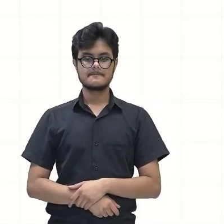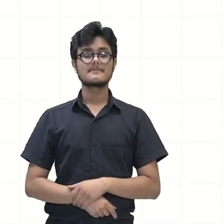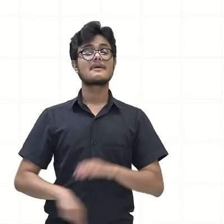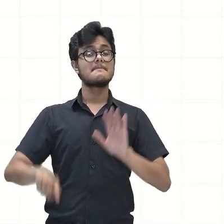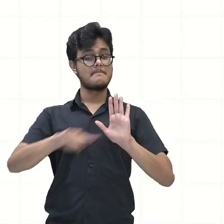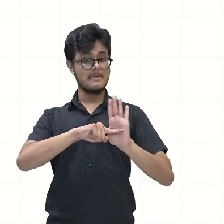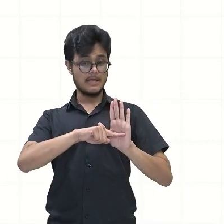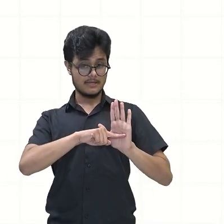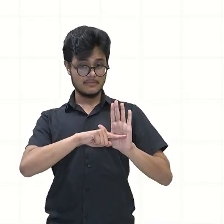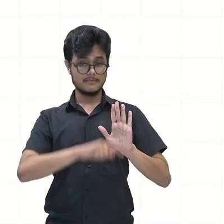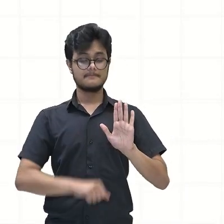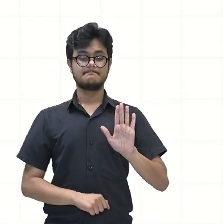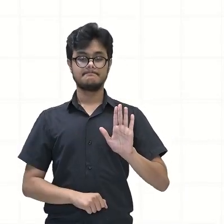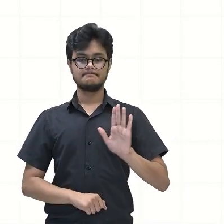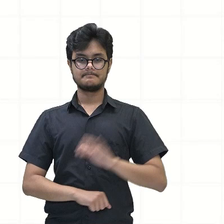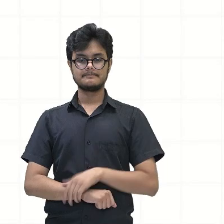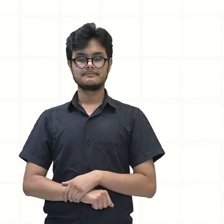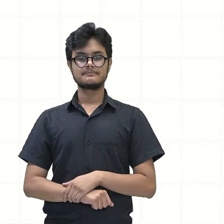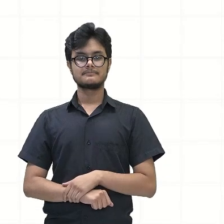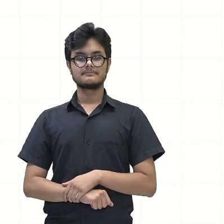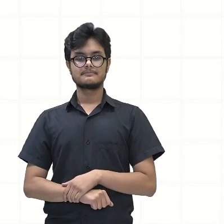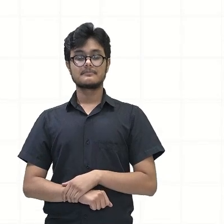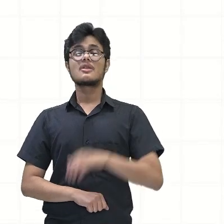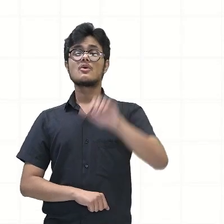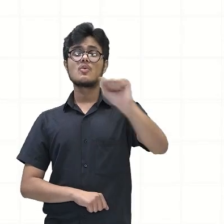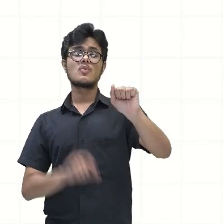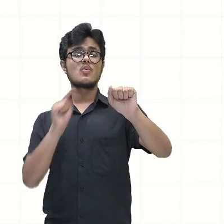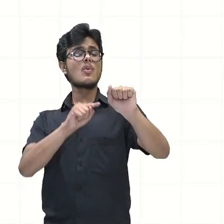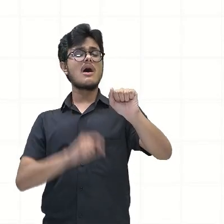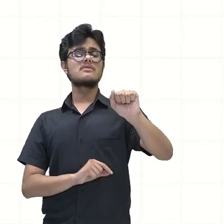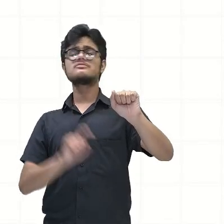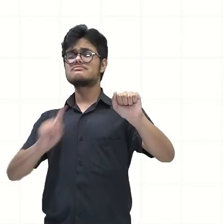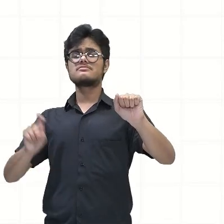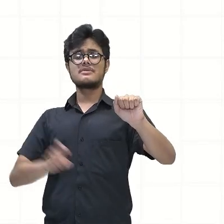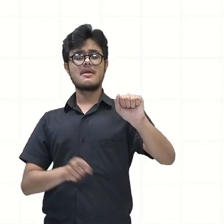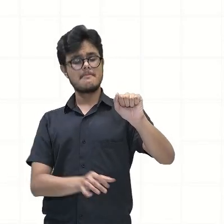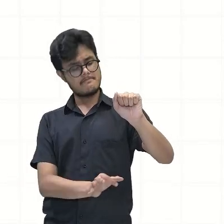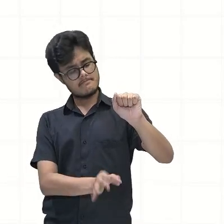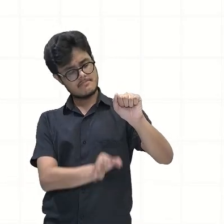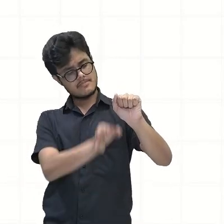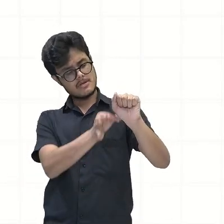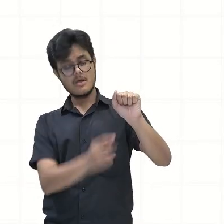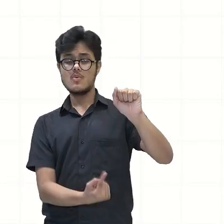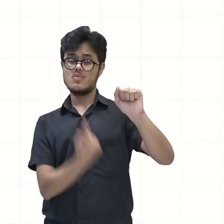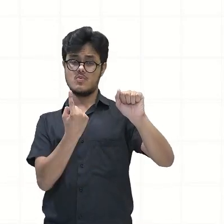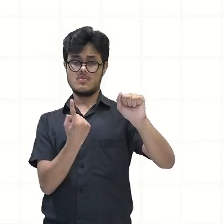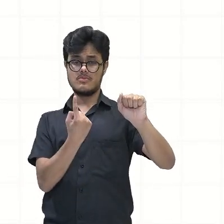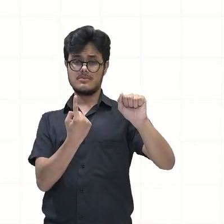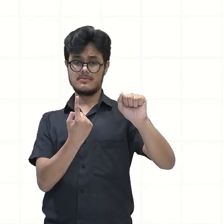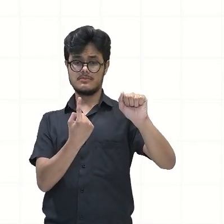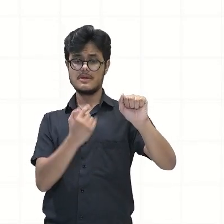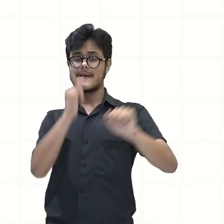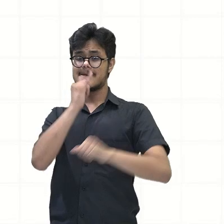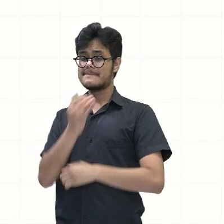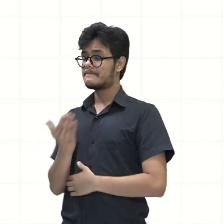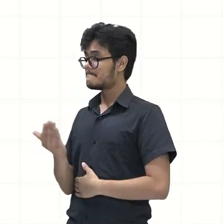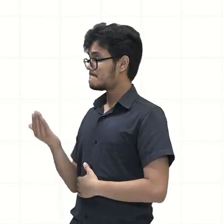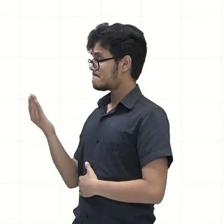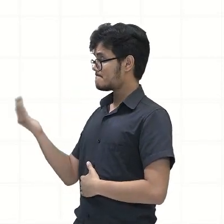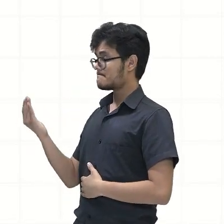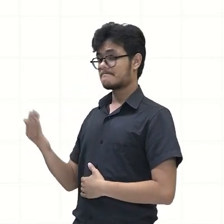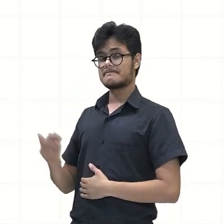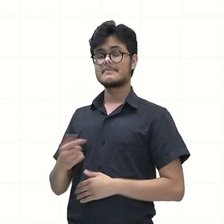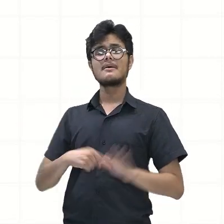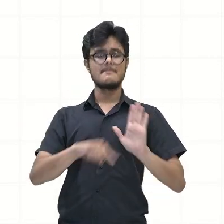Menos, aí qual é o valor do x do a? X do a é 1. Então,